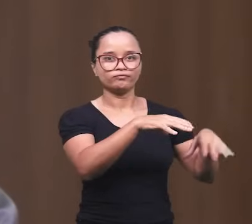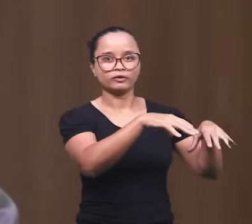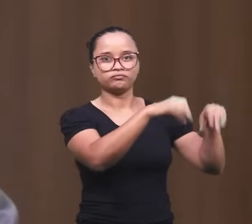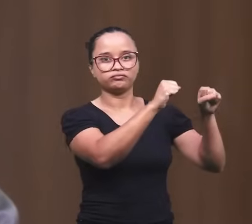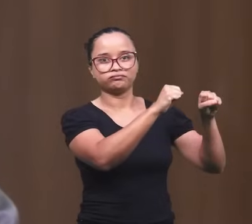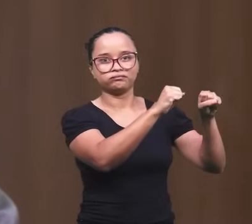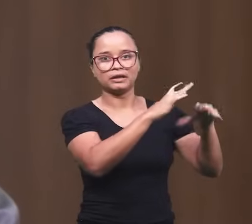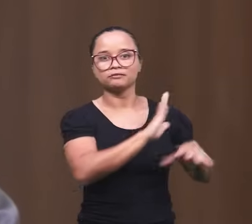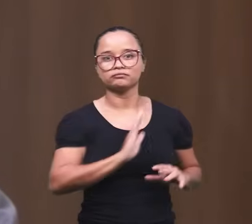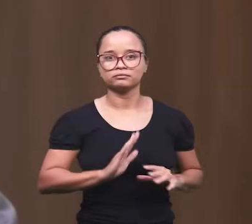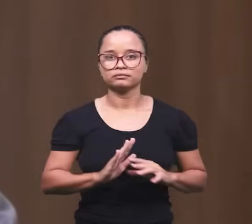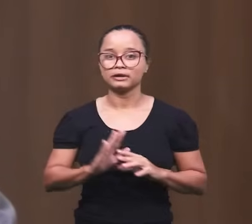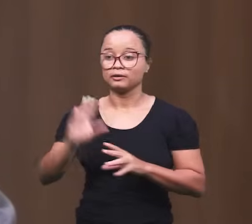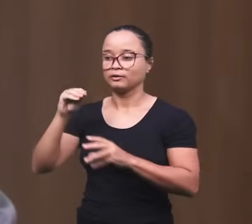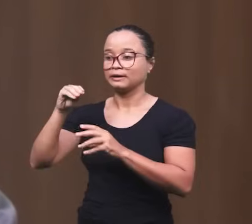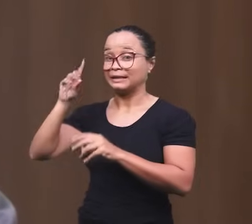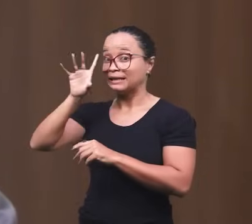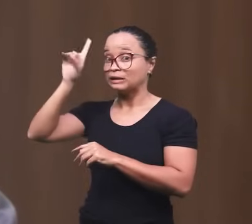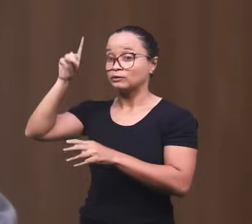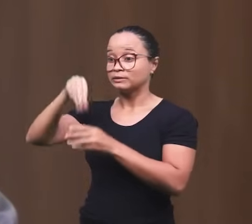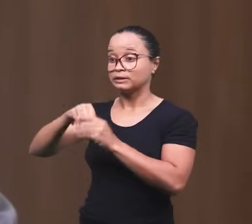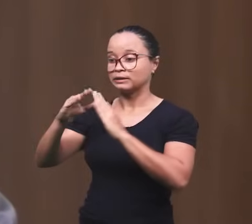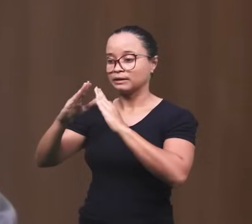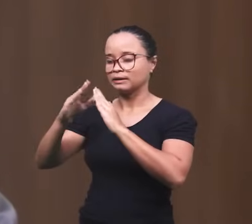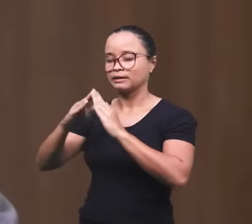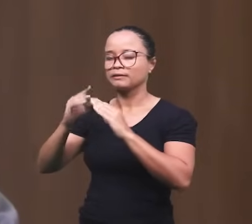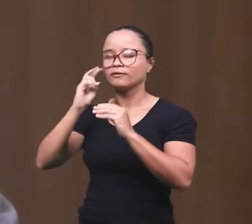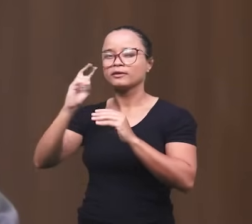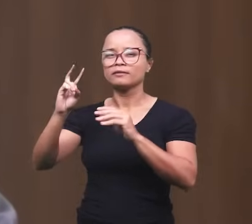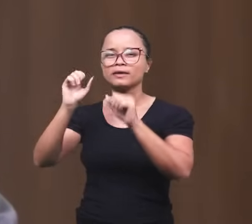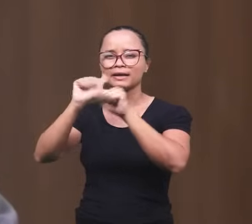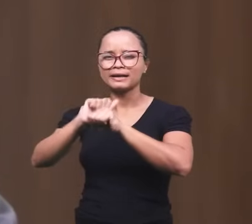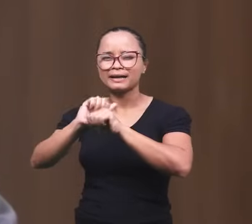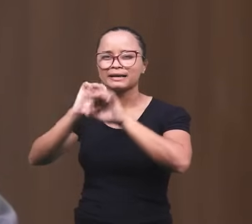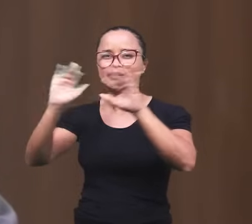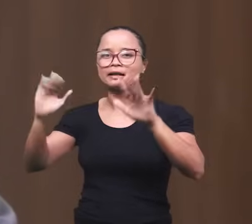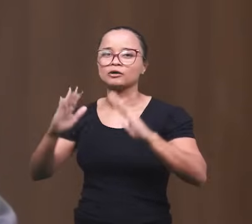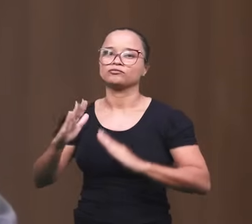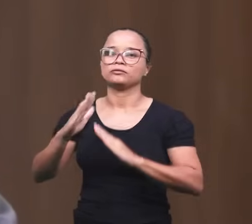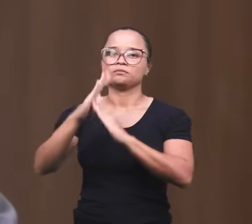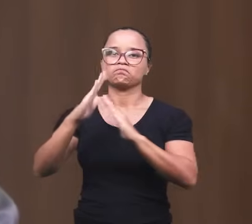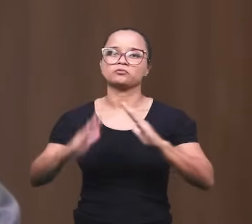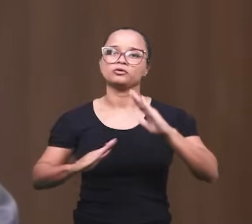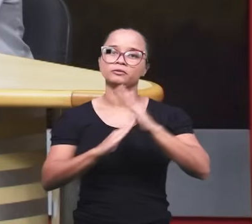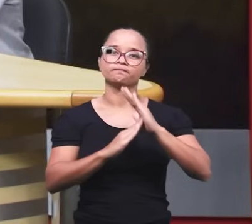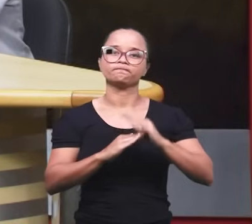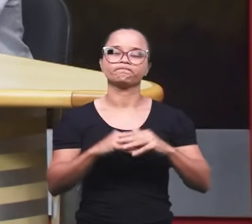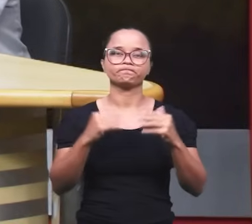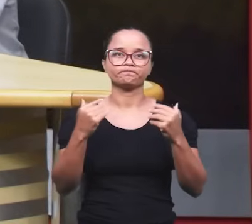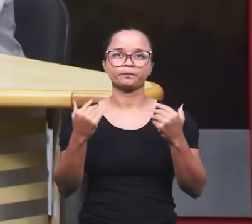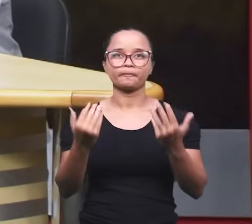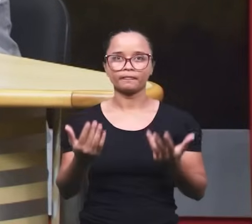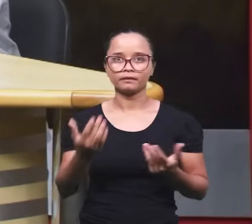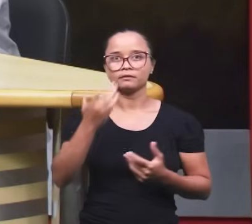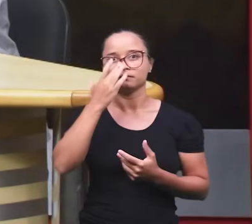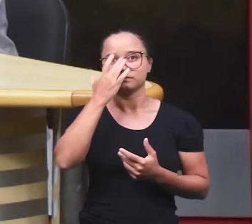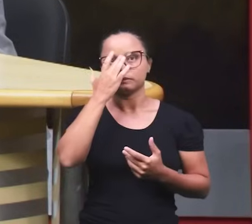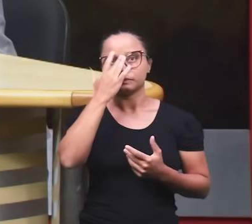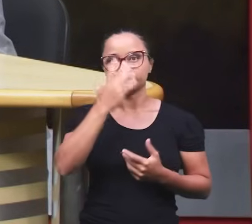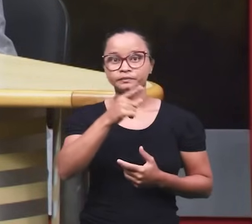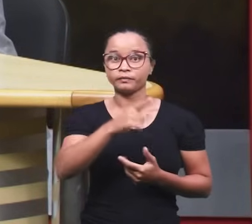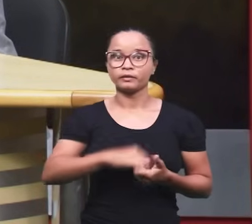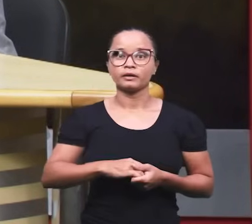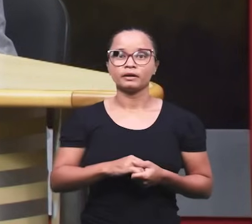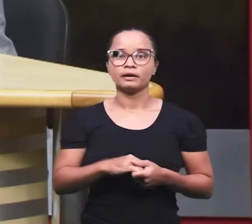dentro do Lar te faz enxergar claramente Quais são os limites Amém eh Fernando a a o